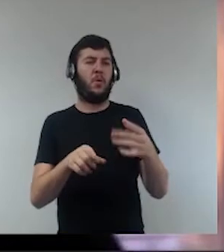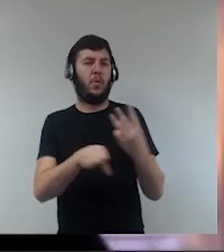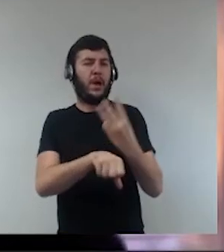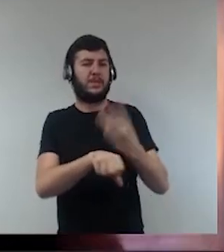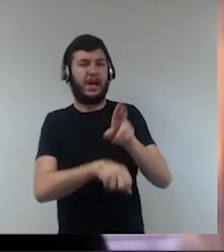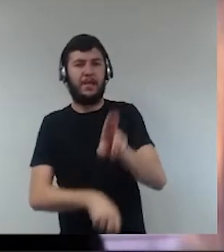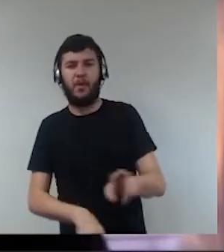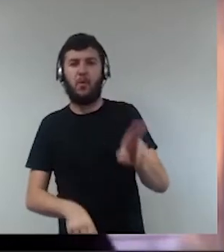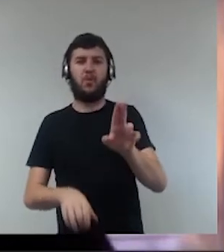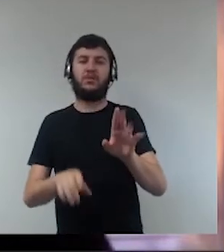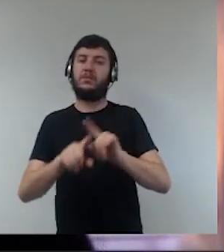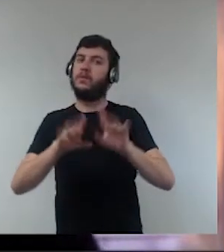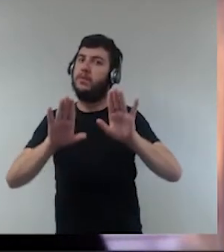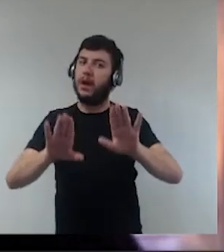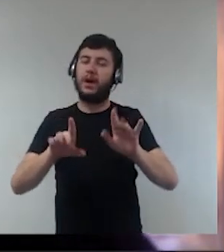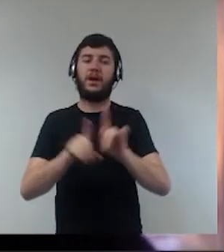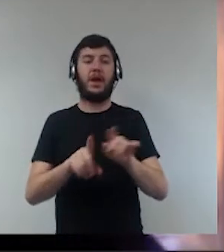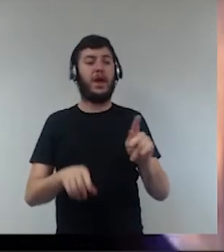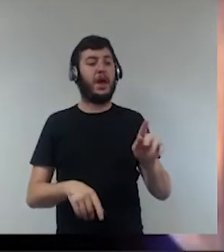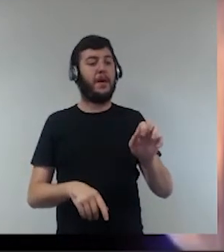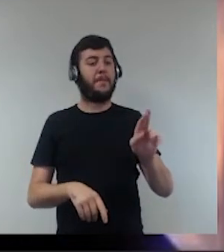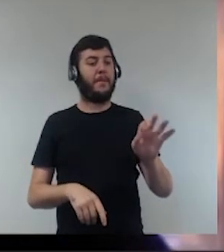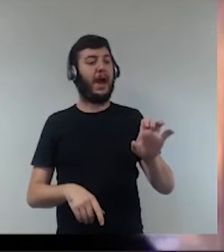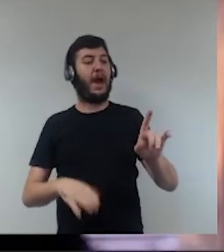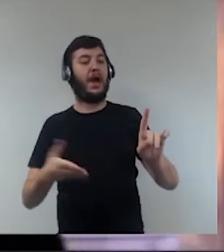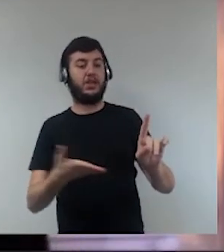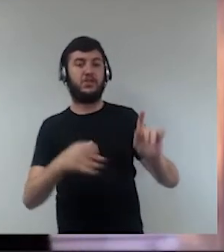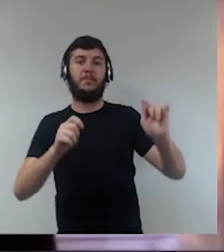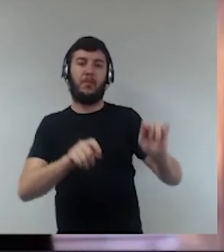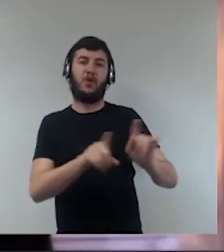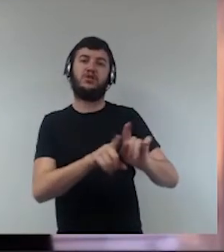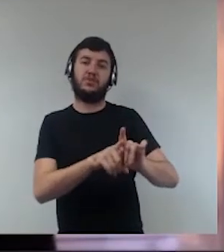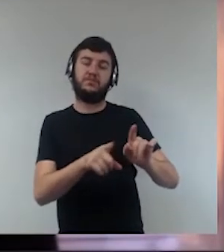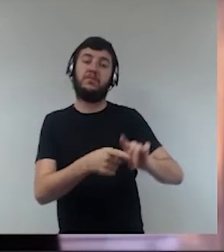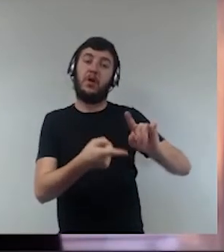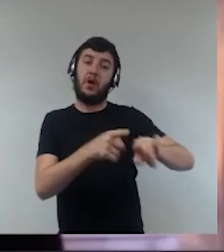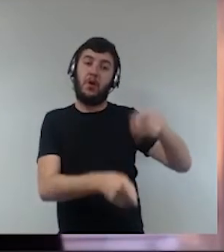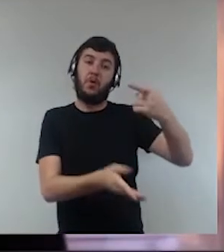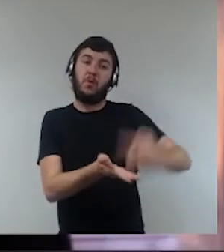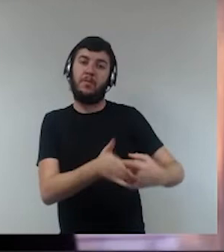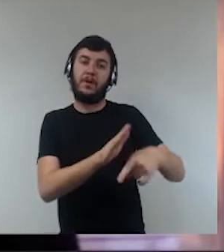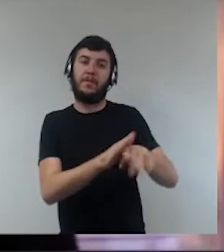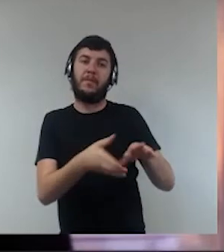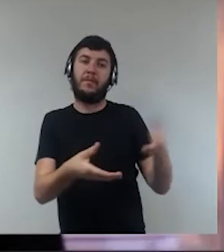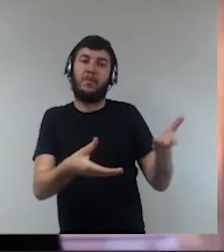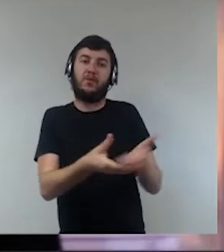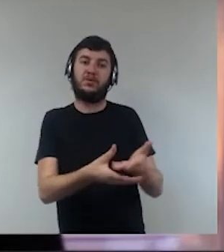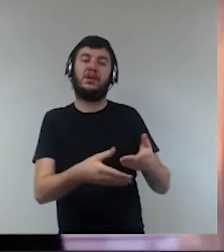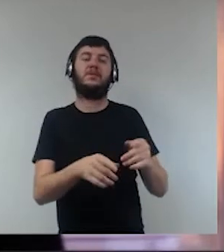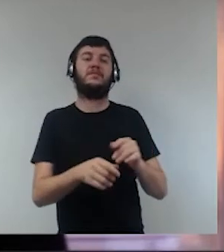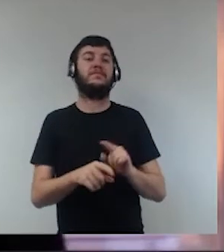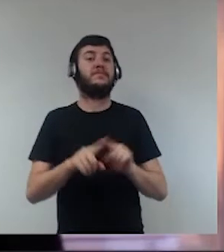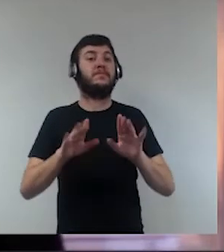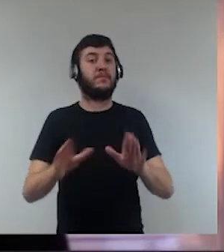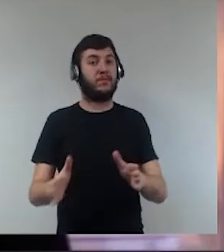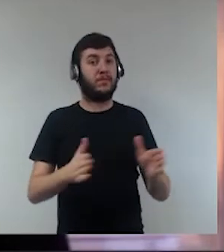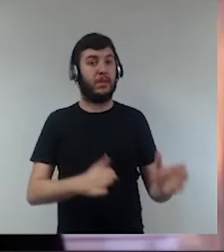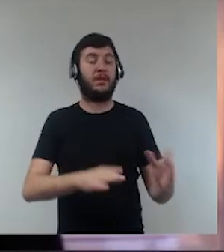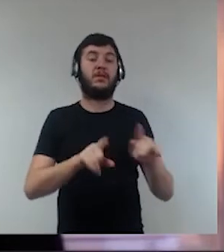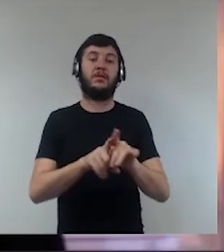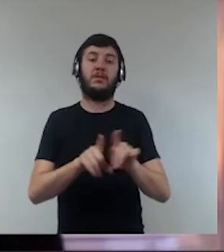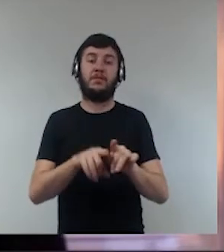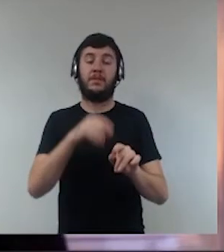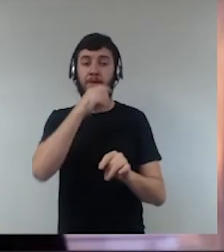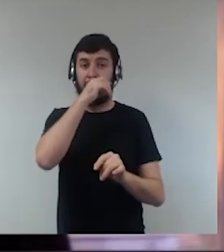podem, insistem, por meio de negócio processual, fazerem isso. Ainda, esse momento de pandemia nos